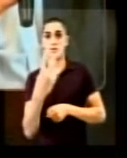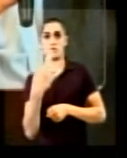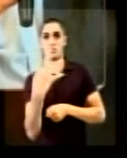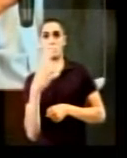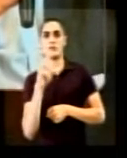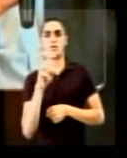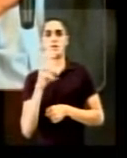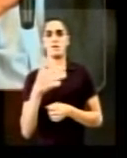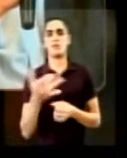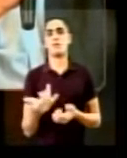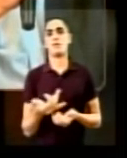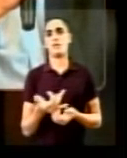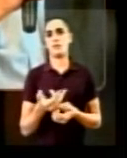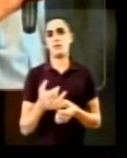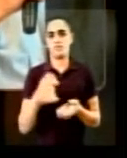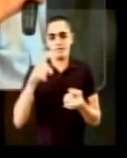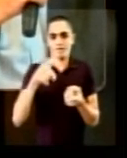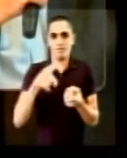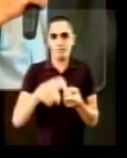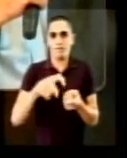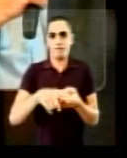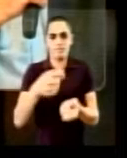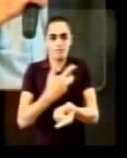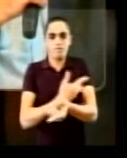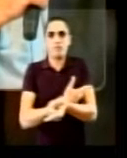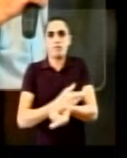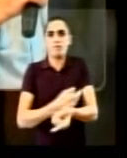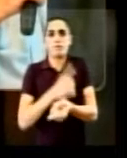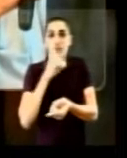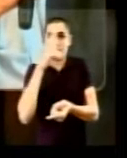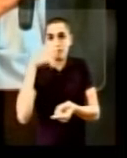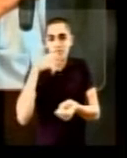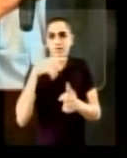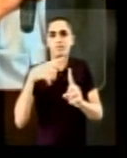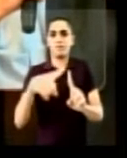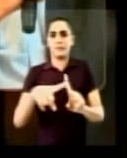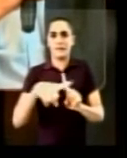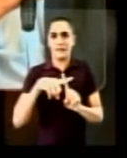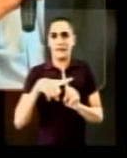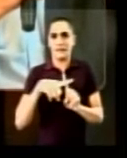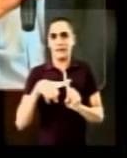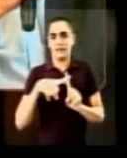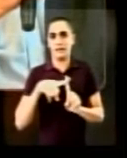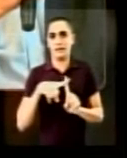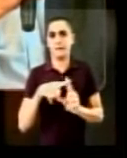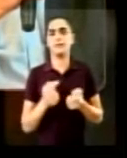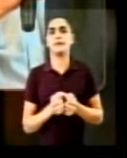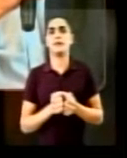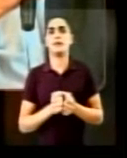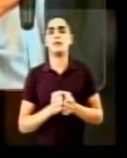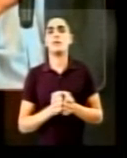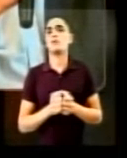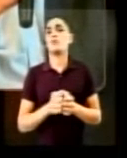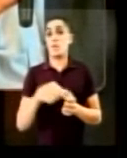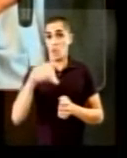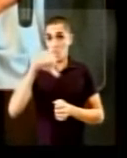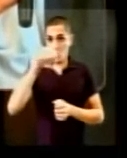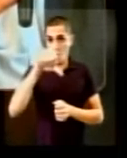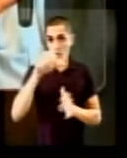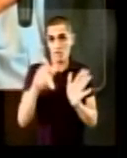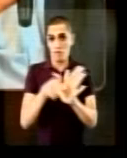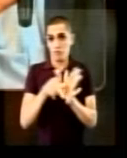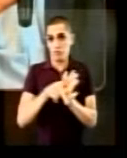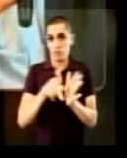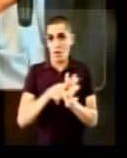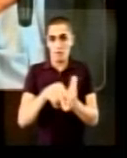245 exames positivos, sendo que 9 destes foram por testes sorológicos.